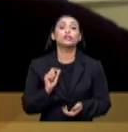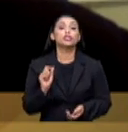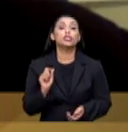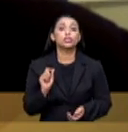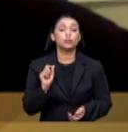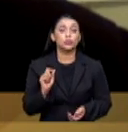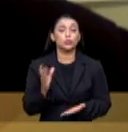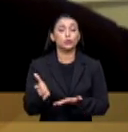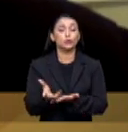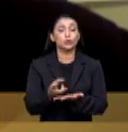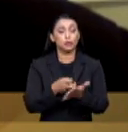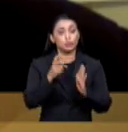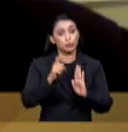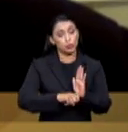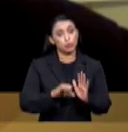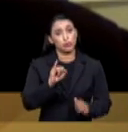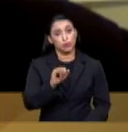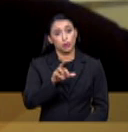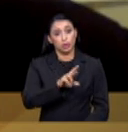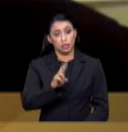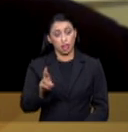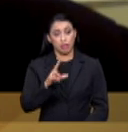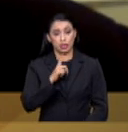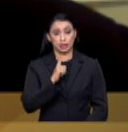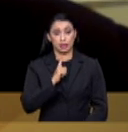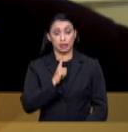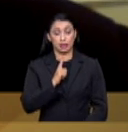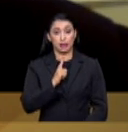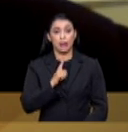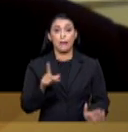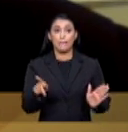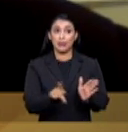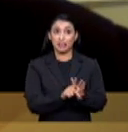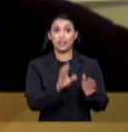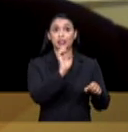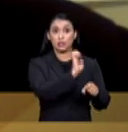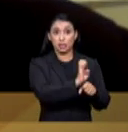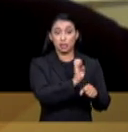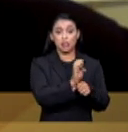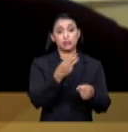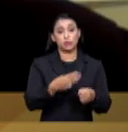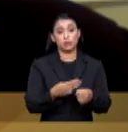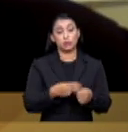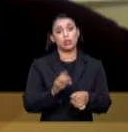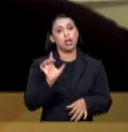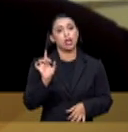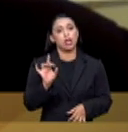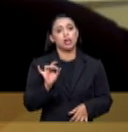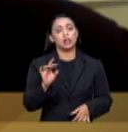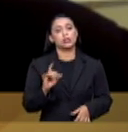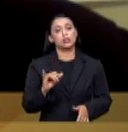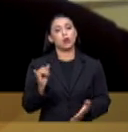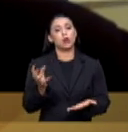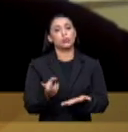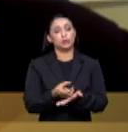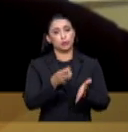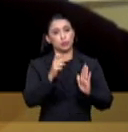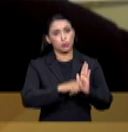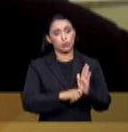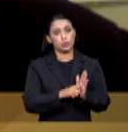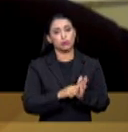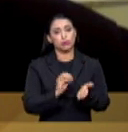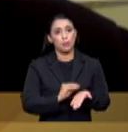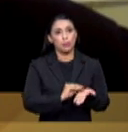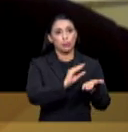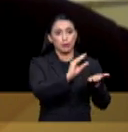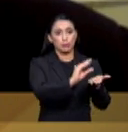a entender que o imposto de renda retido na fonte, que pertence aos estados e municípios, é somente um imposto incidente sobre rendimentos